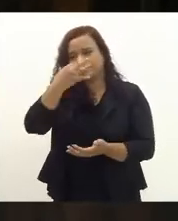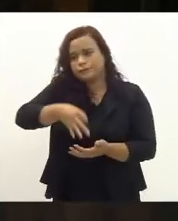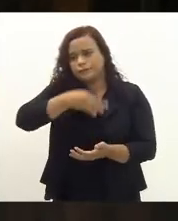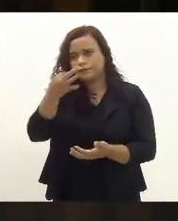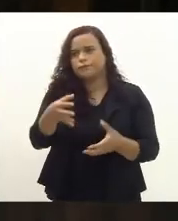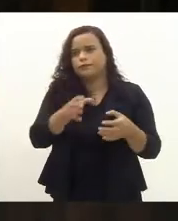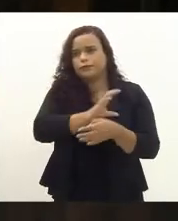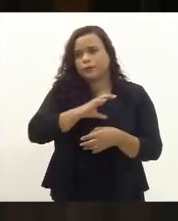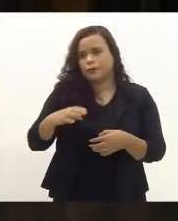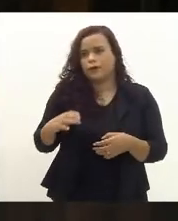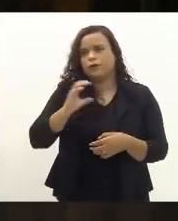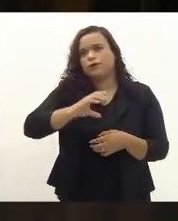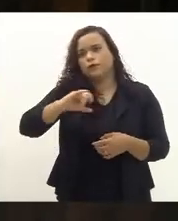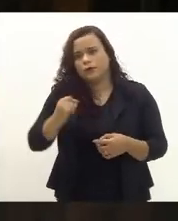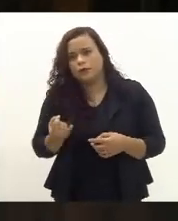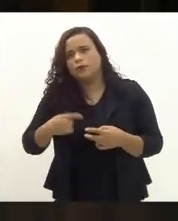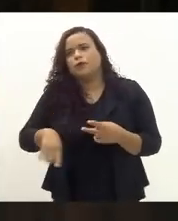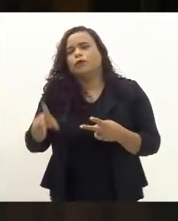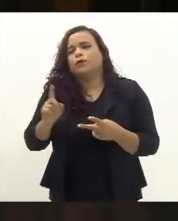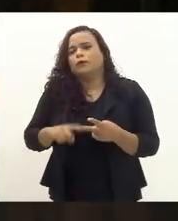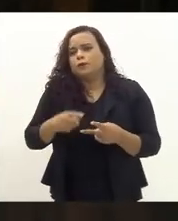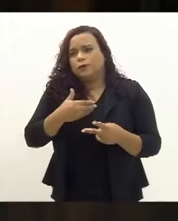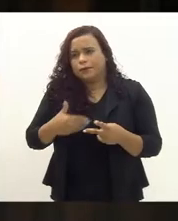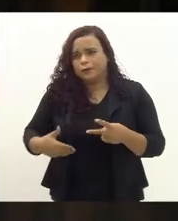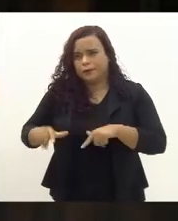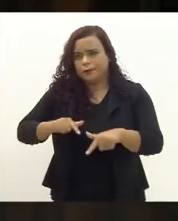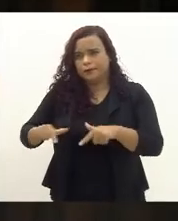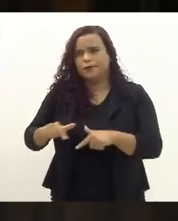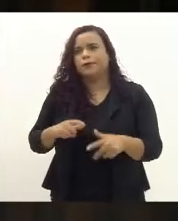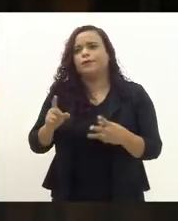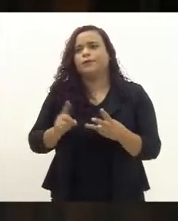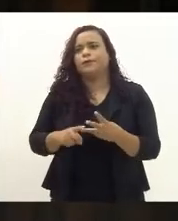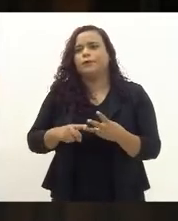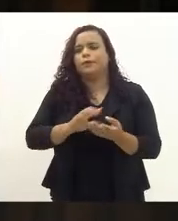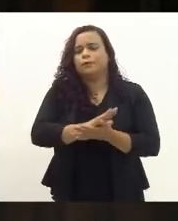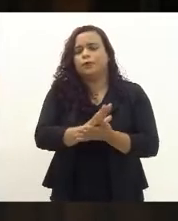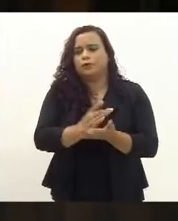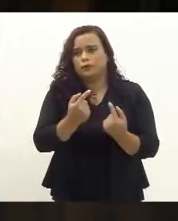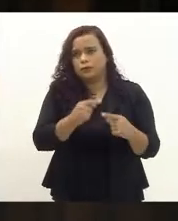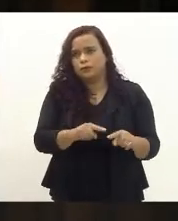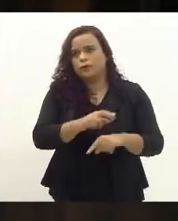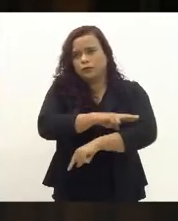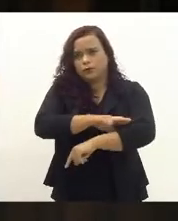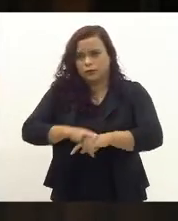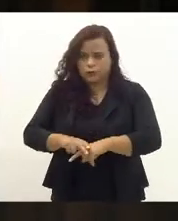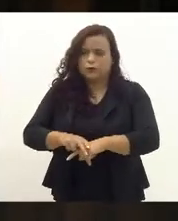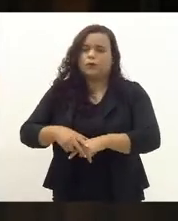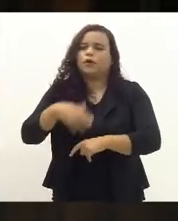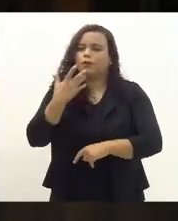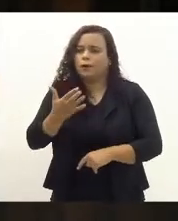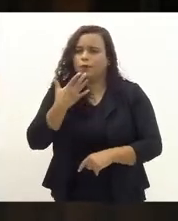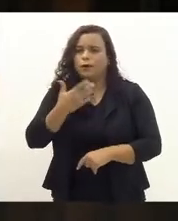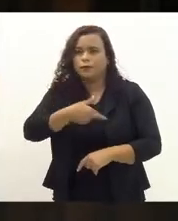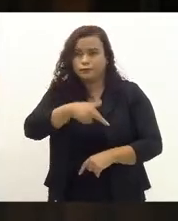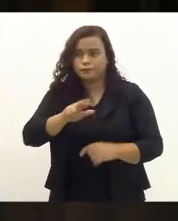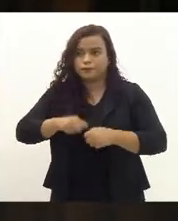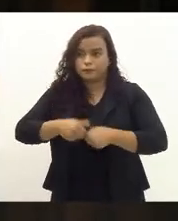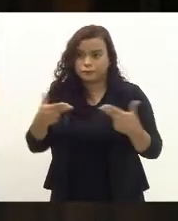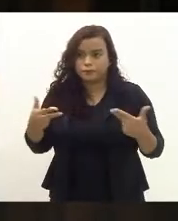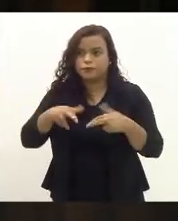públicos de combate às discriminações e preconceitos de raça cor etnia religião procedência nacional e de orçamento Finanças fiscalização financeira e controle